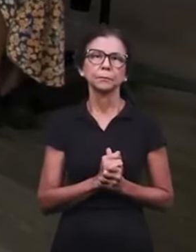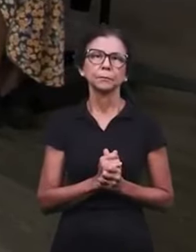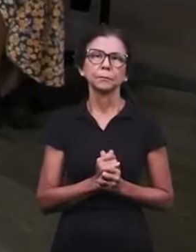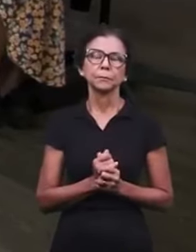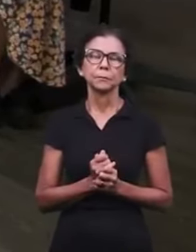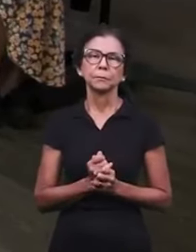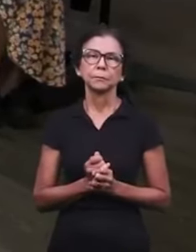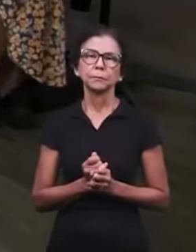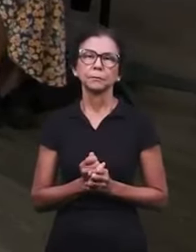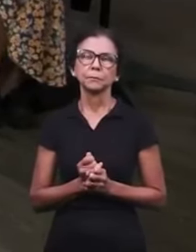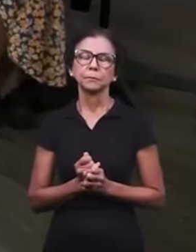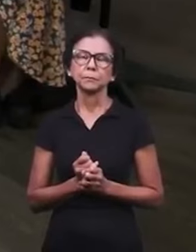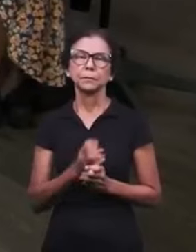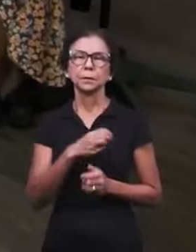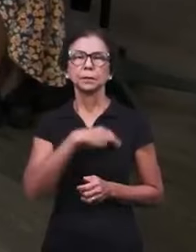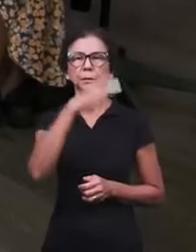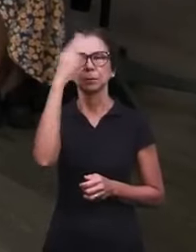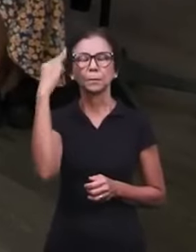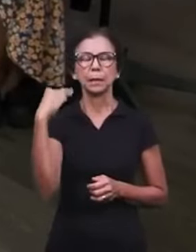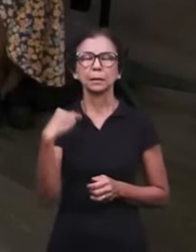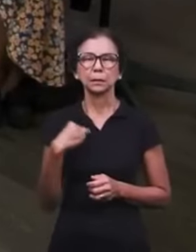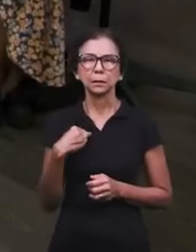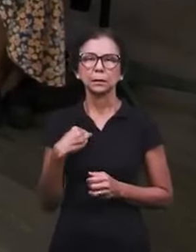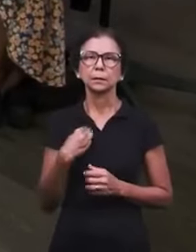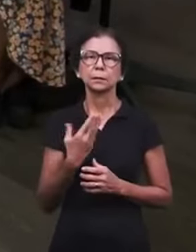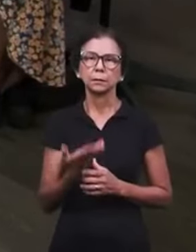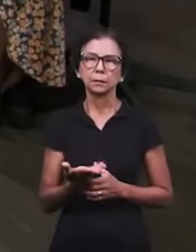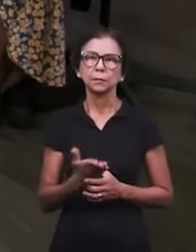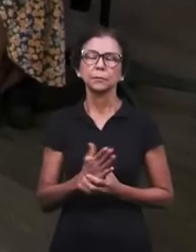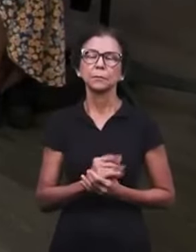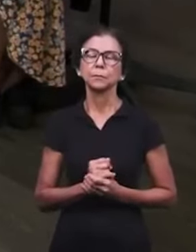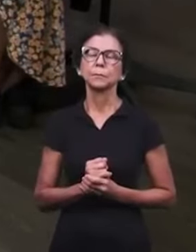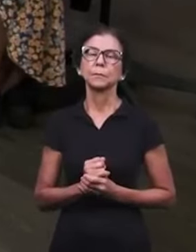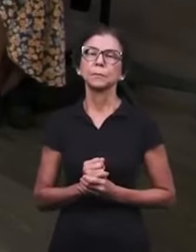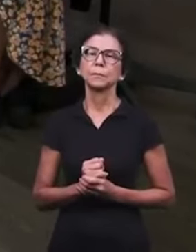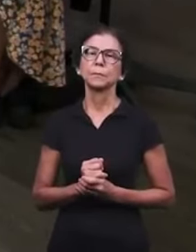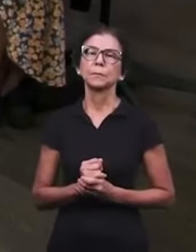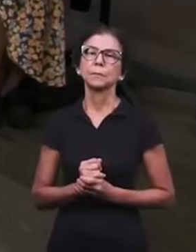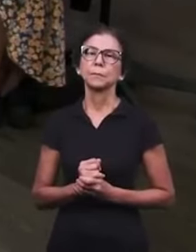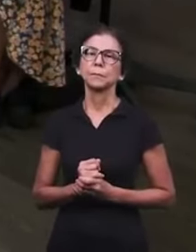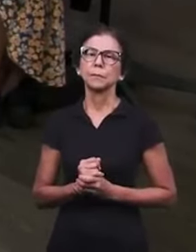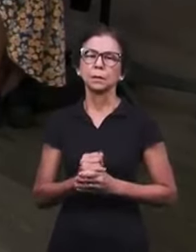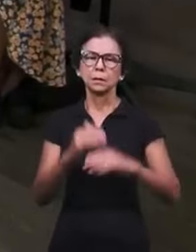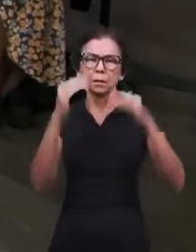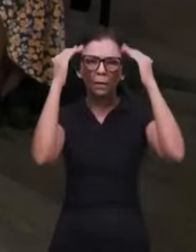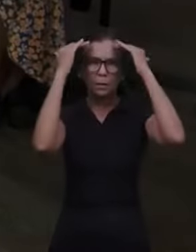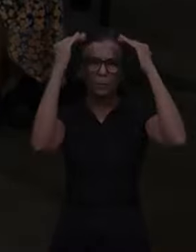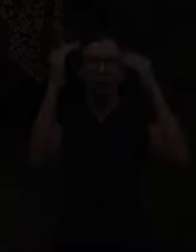honrar a o pai e a mãe esteve na pessoa de Jesus que é a nossa maior referência